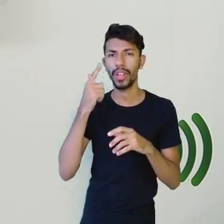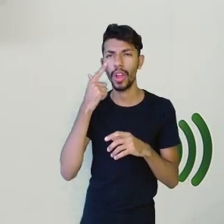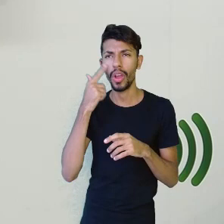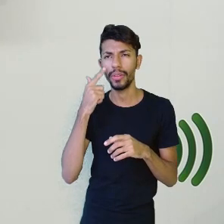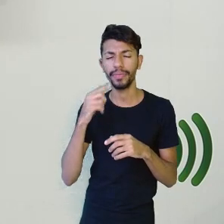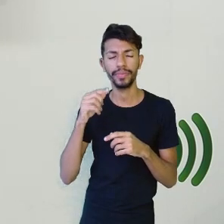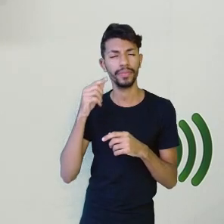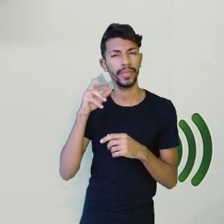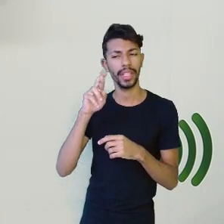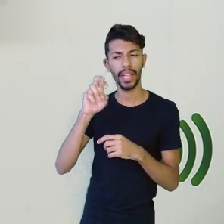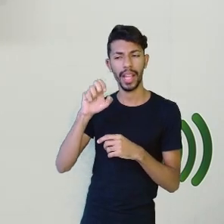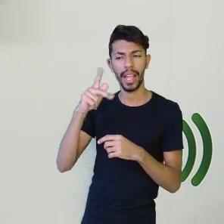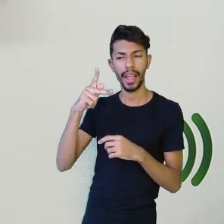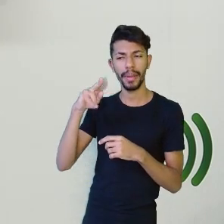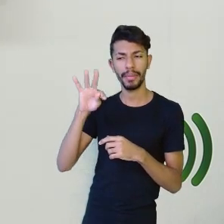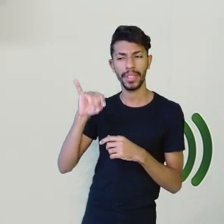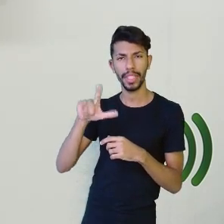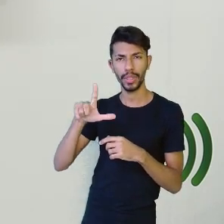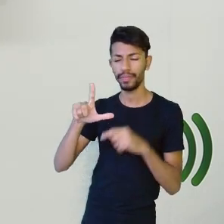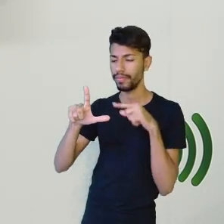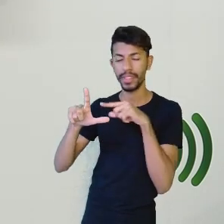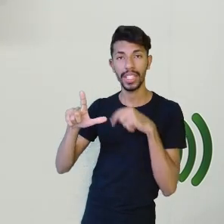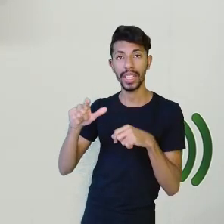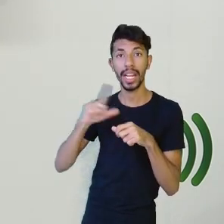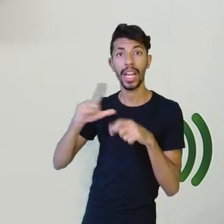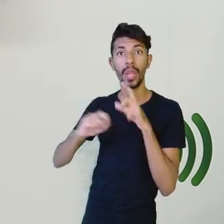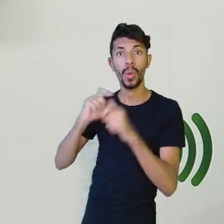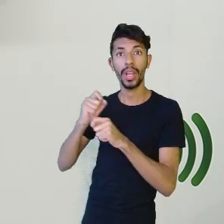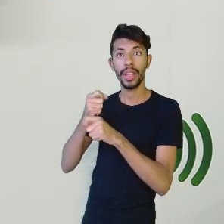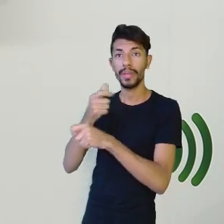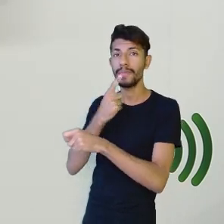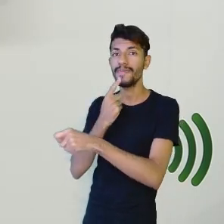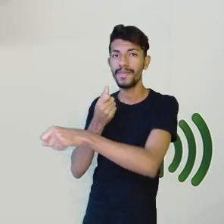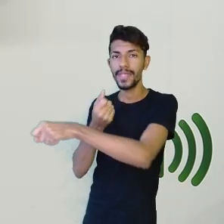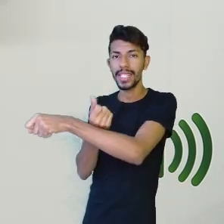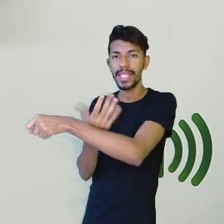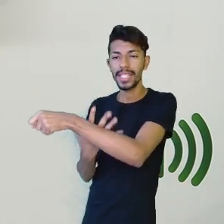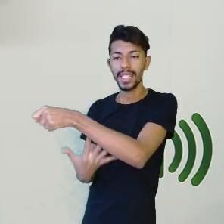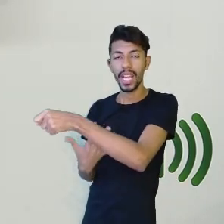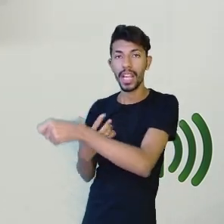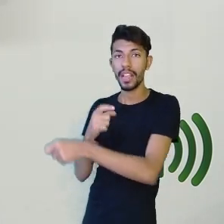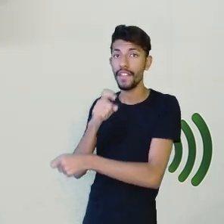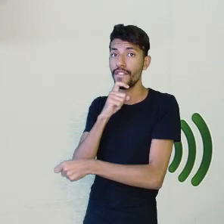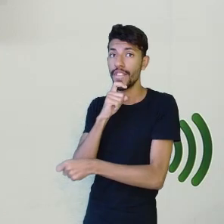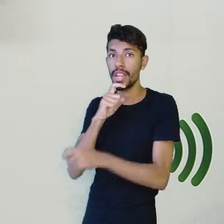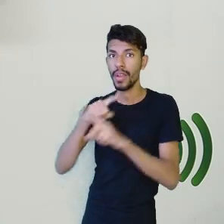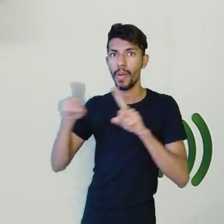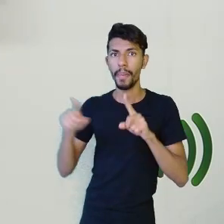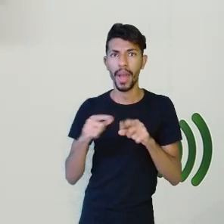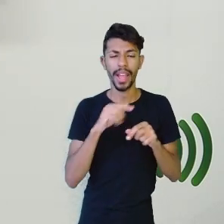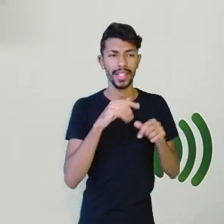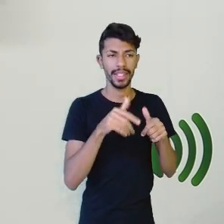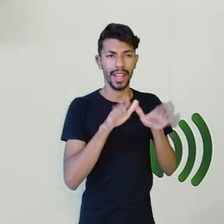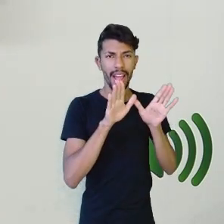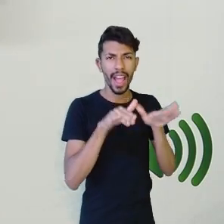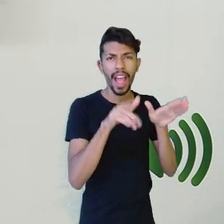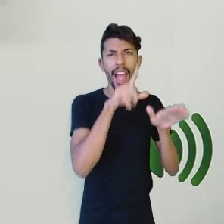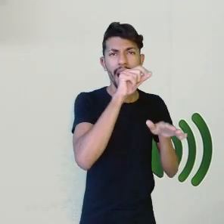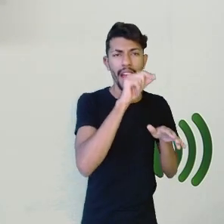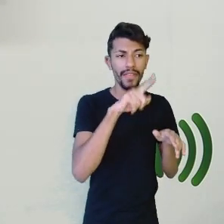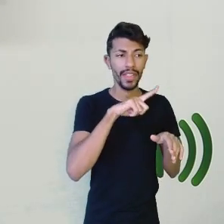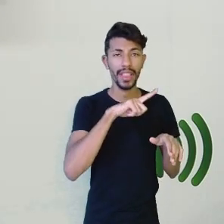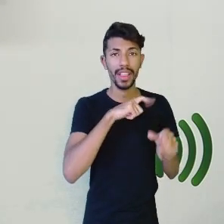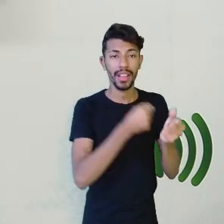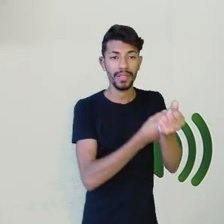São características que provavelmente, isso aí são os cientistas que falam, mudaram conforme a passagem do